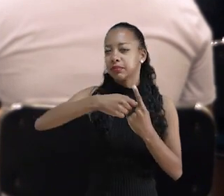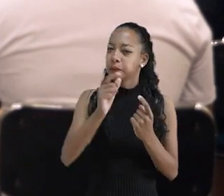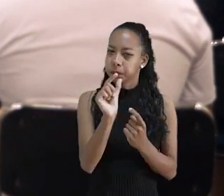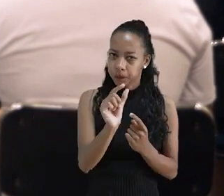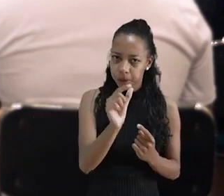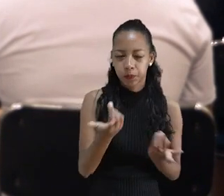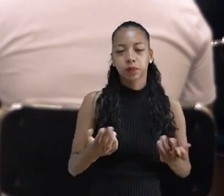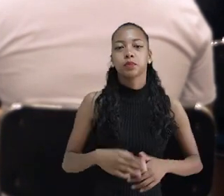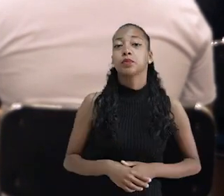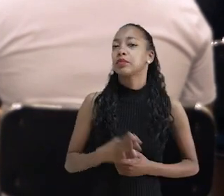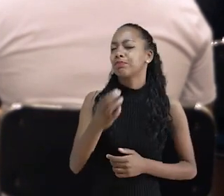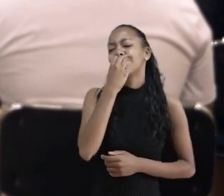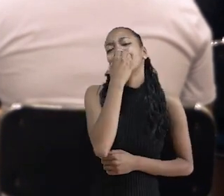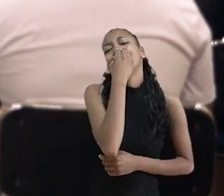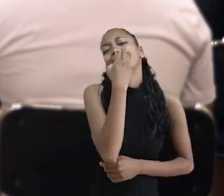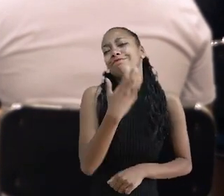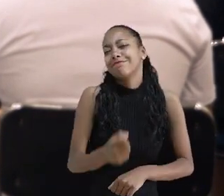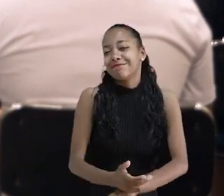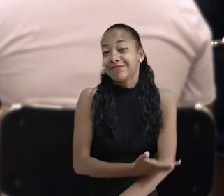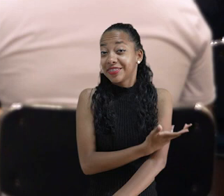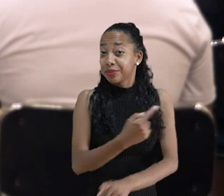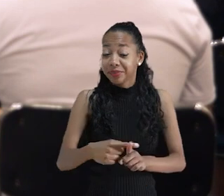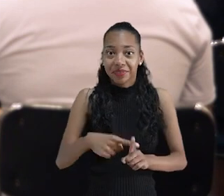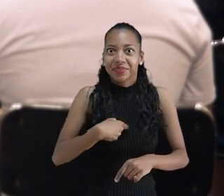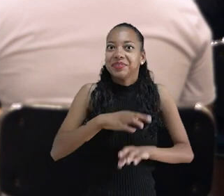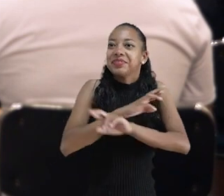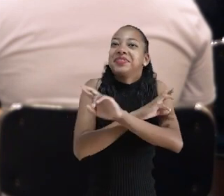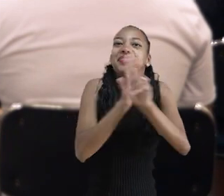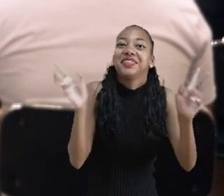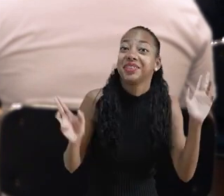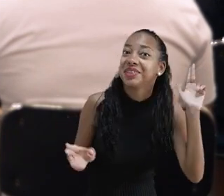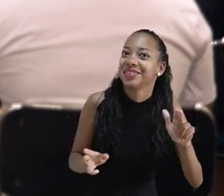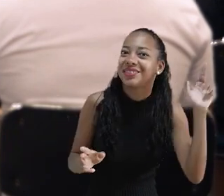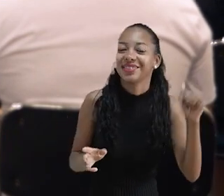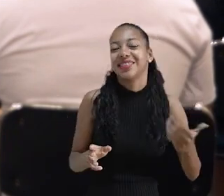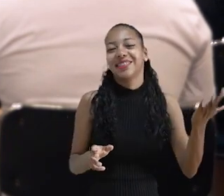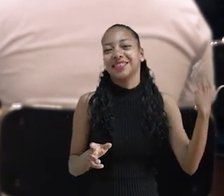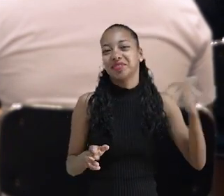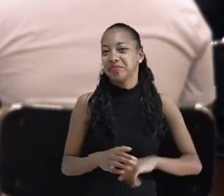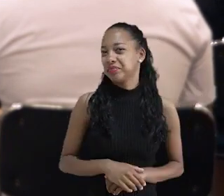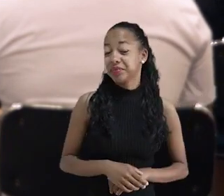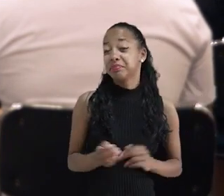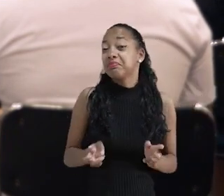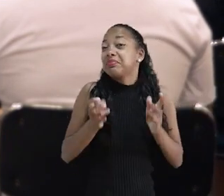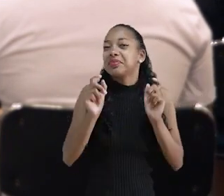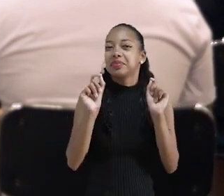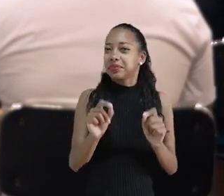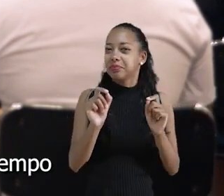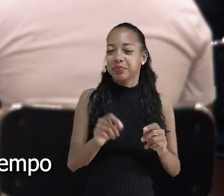passamos lá mas foi uma experiência incrível porque também nos desafiou E aí a gente percebe né que esse negócio de